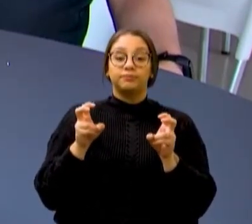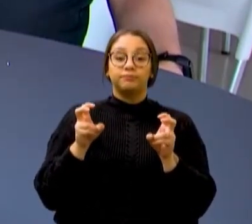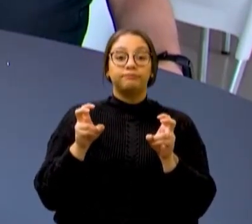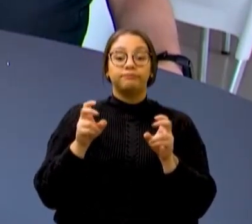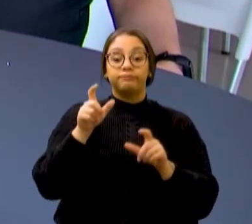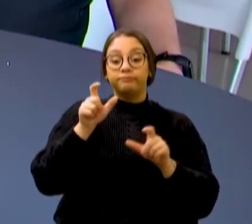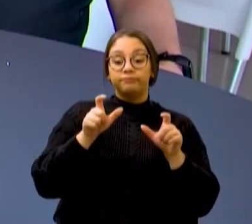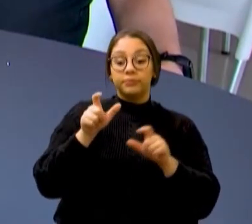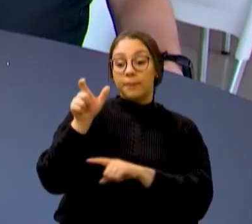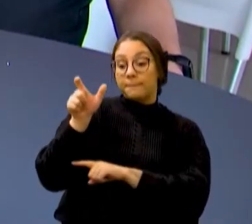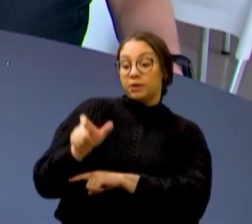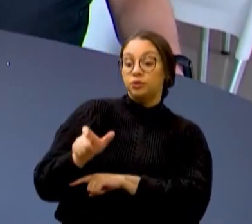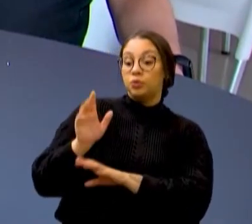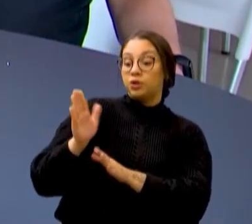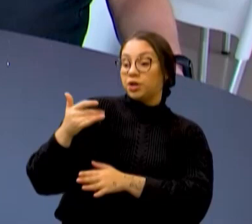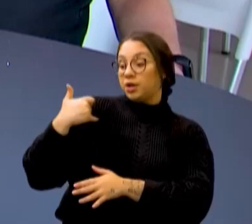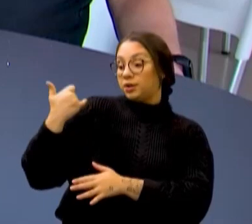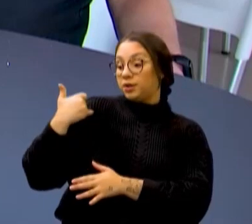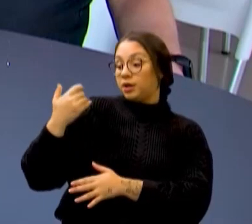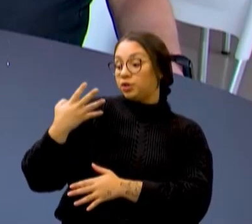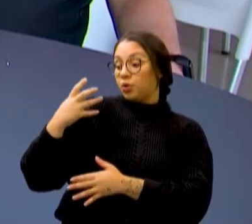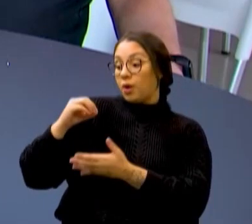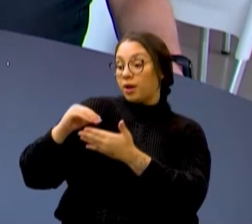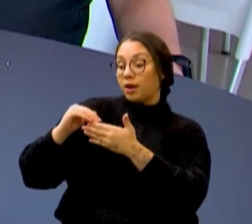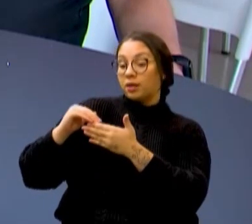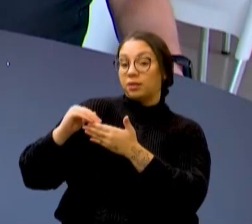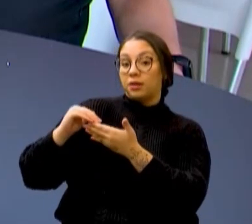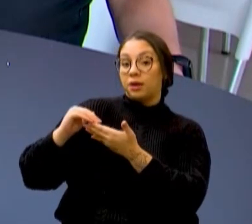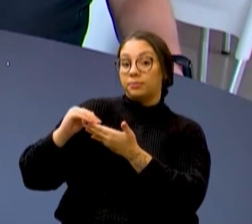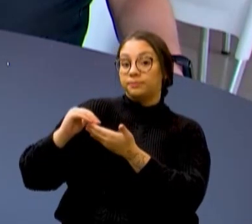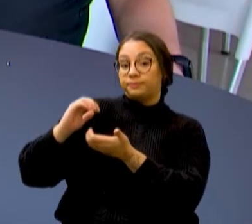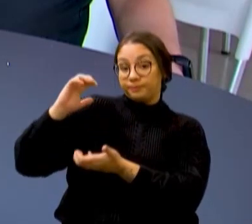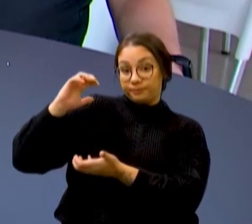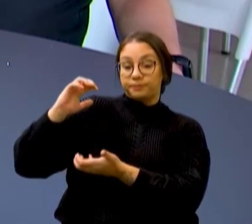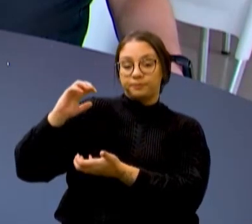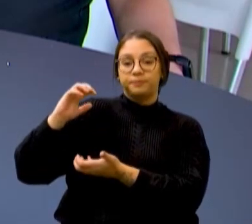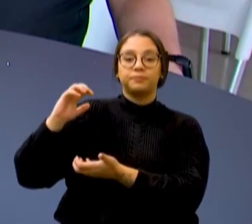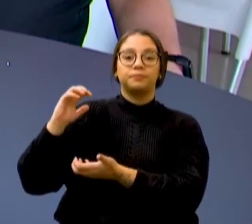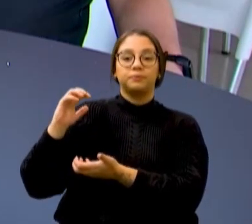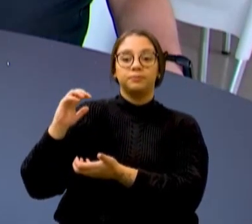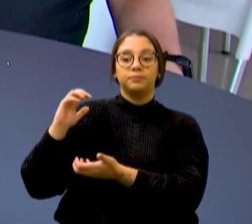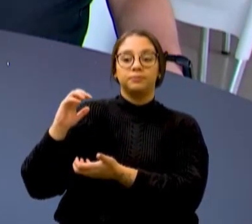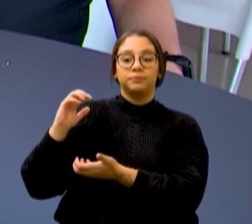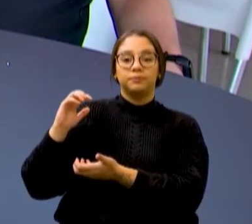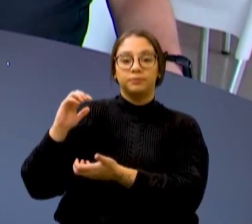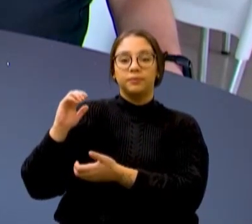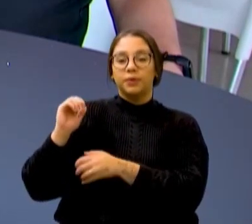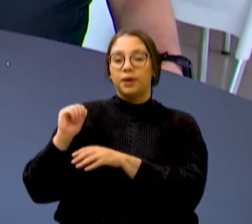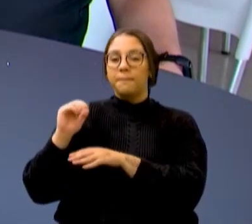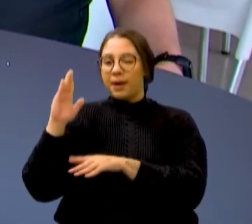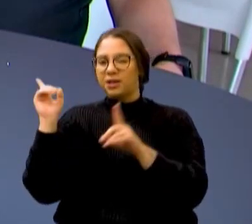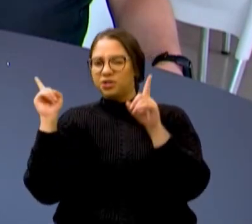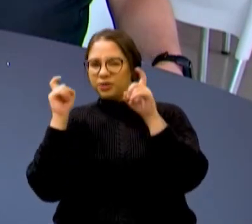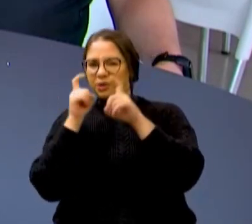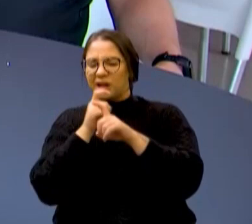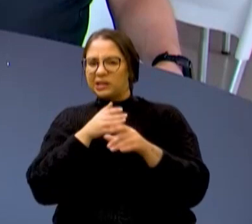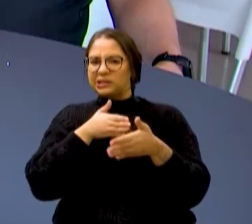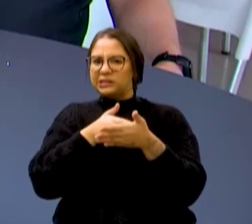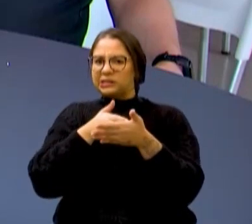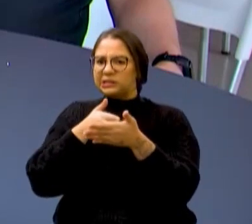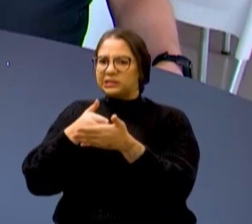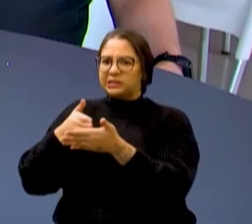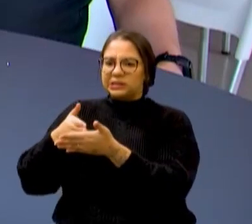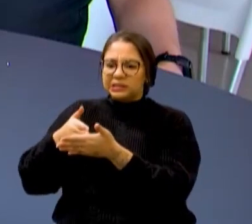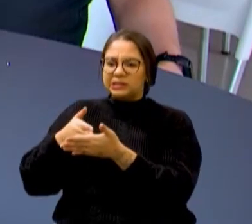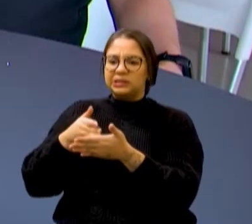físicos, a pessoa que passou dos 40, ela tem, assim, mais